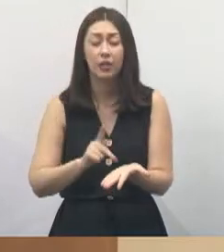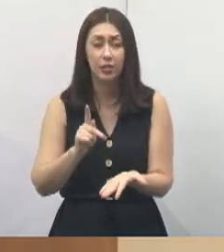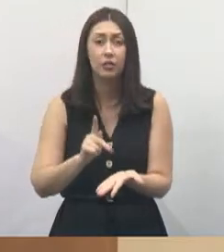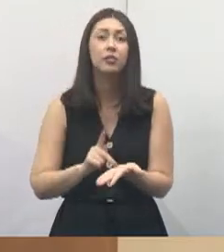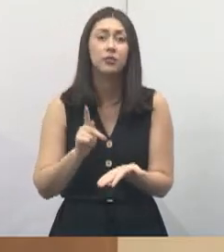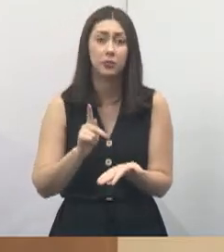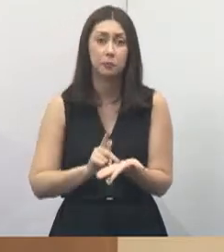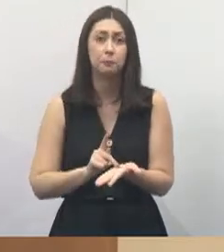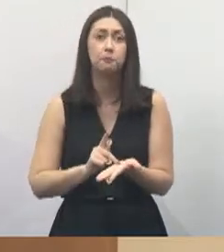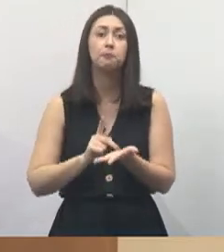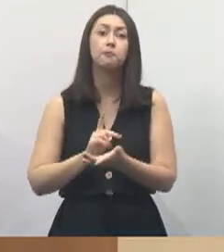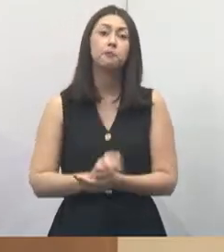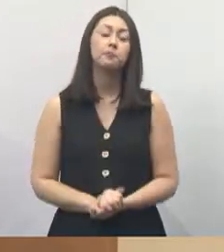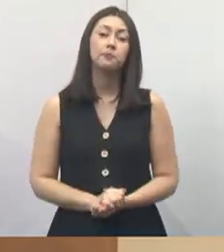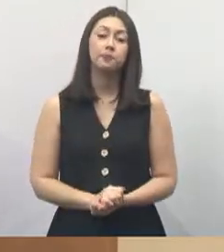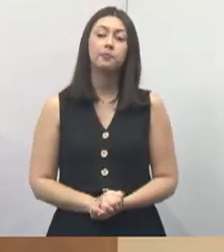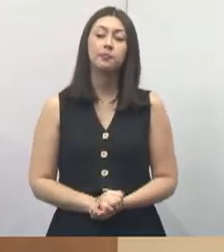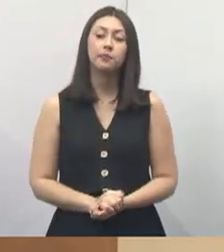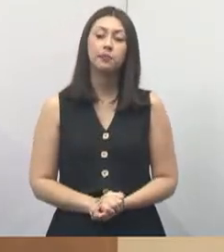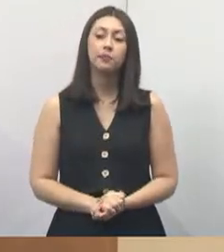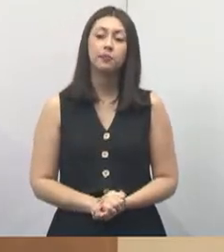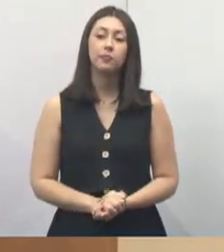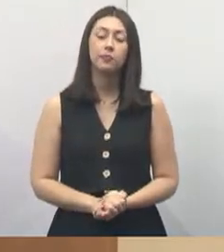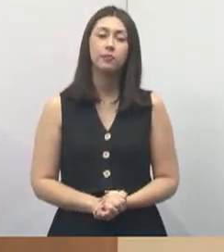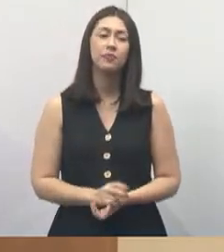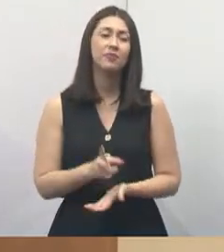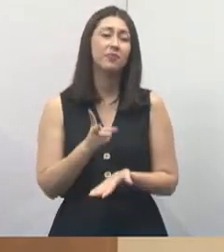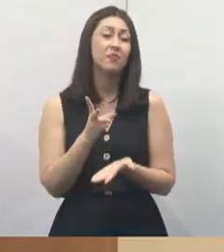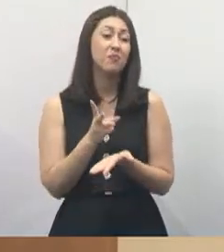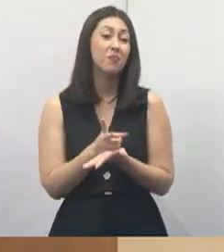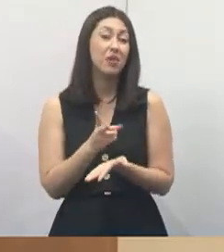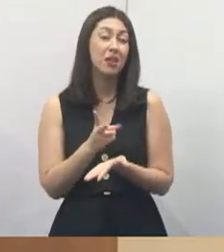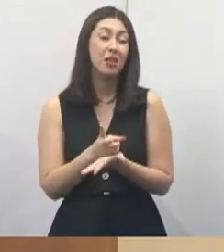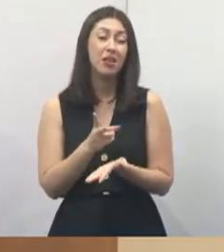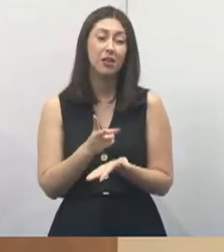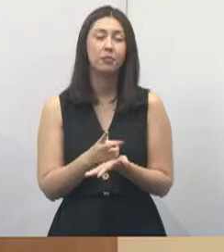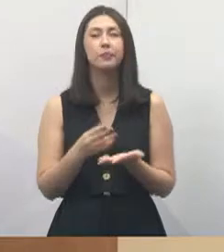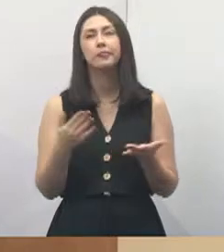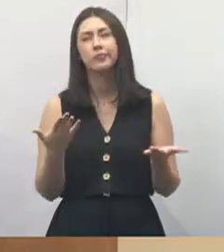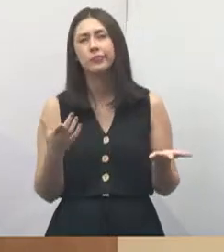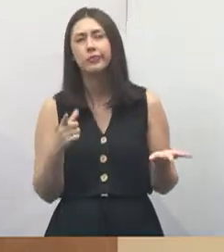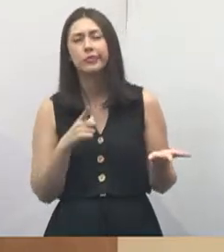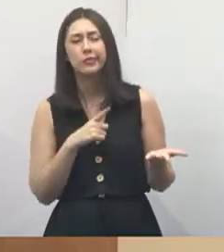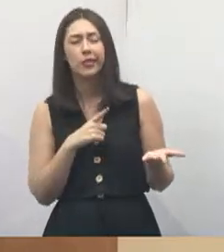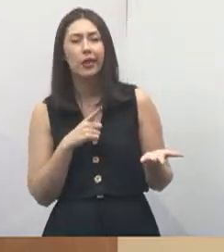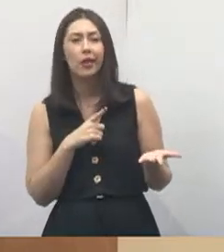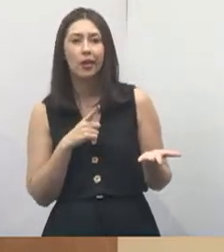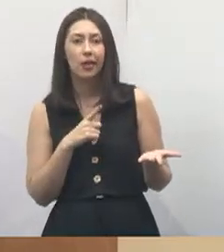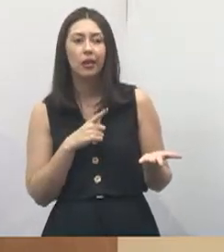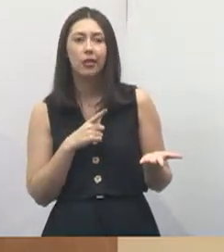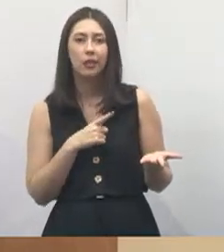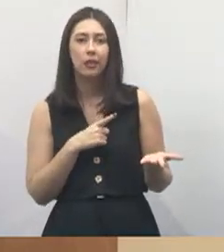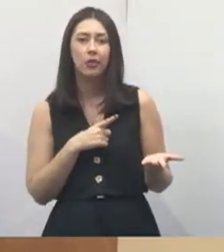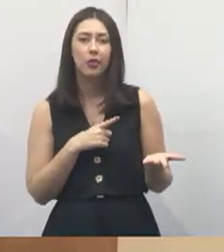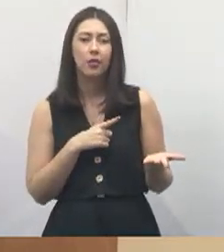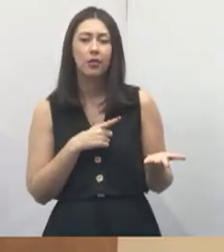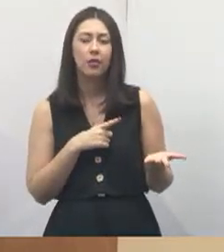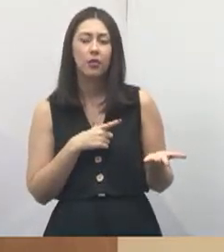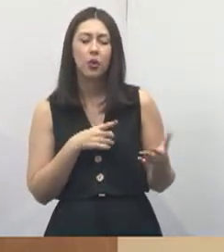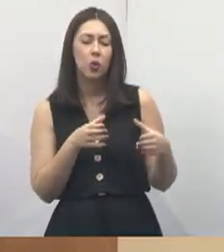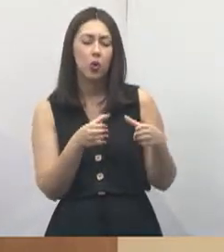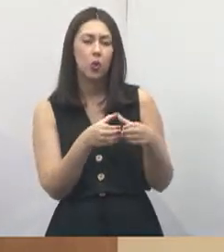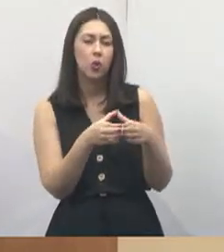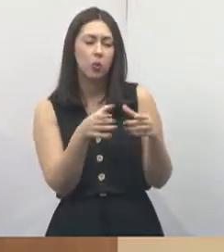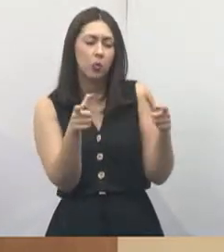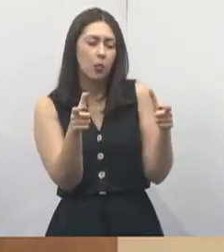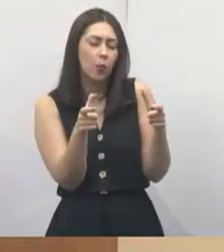pena. Né? E embora exista, lógico, uma minoria em que a